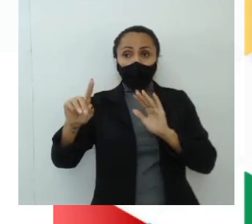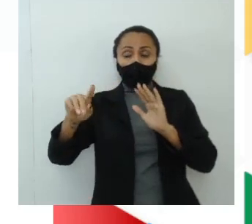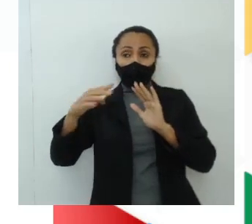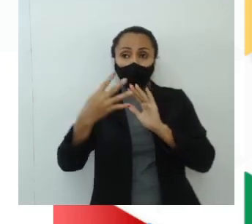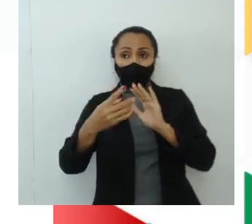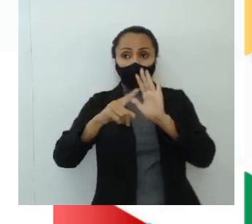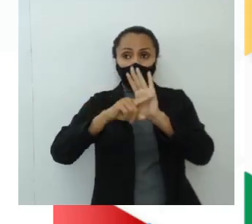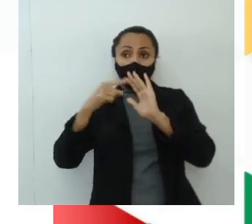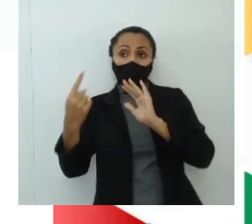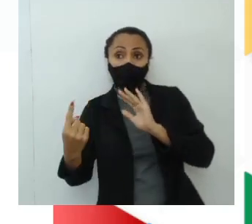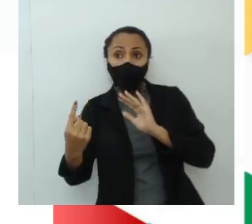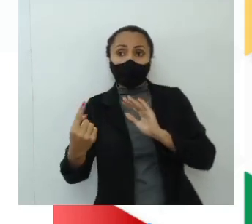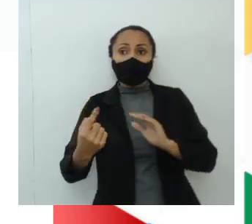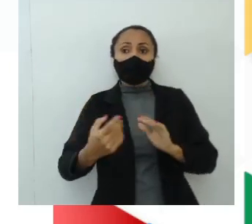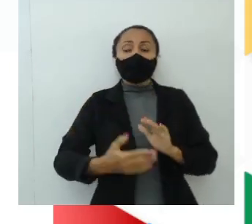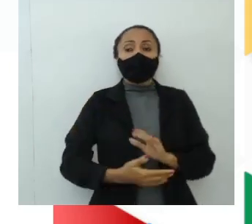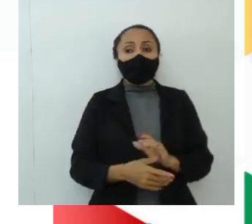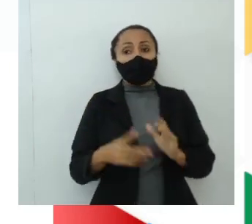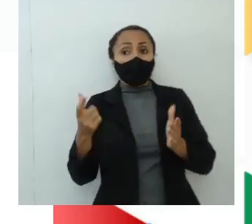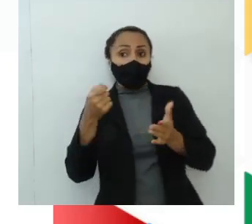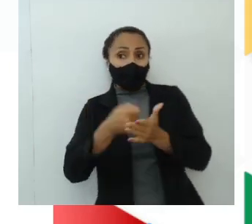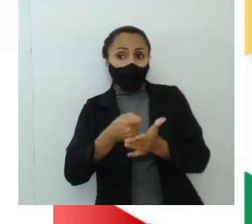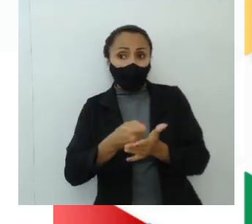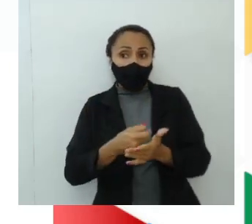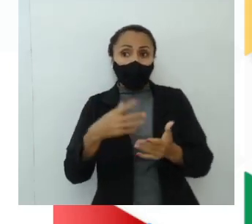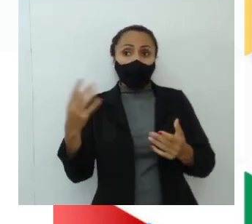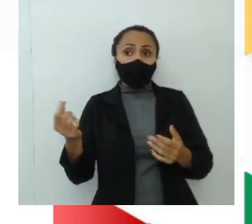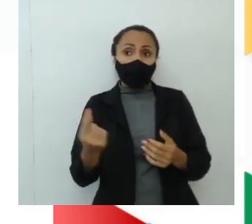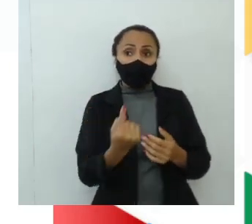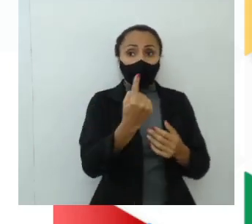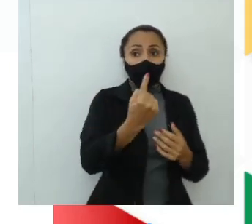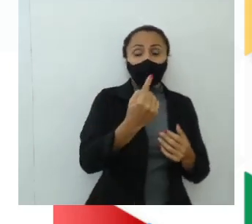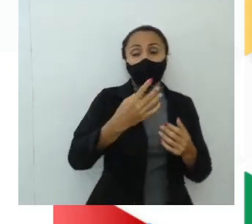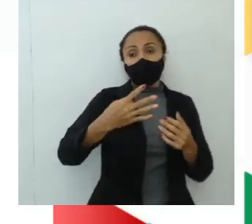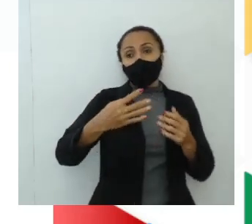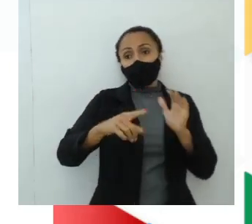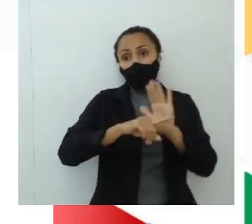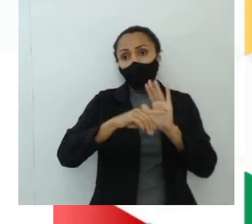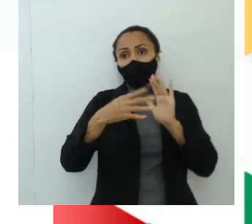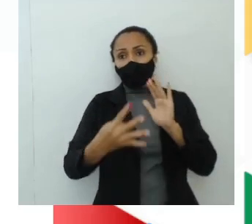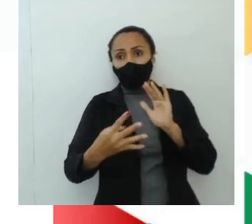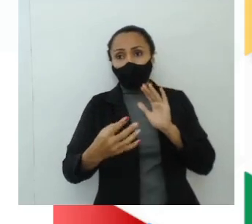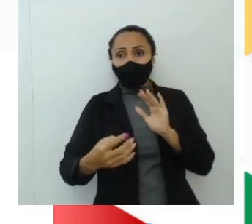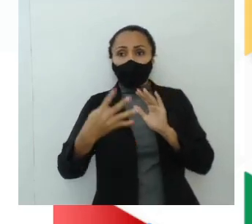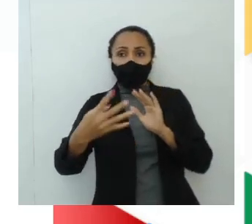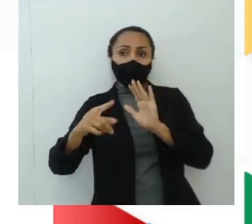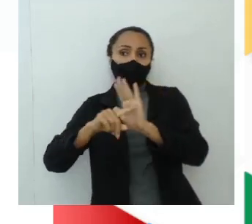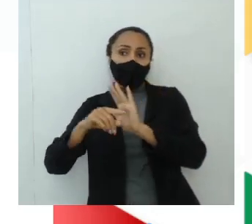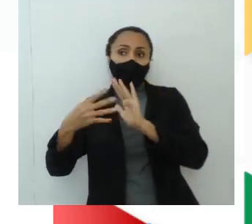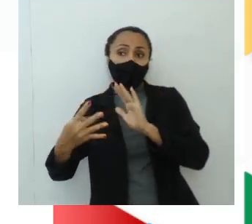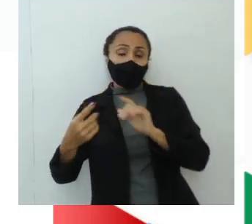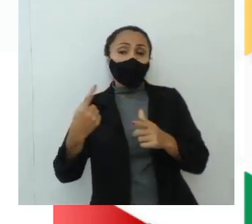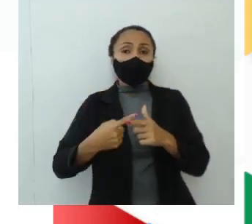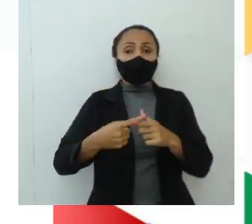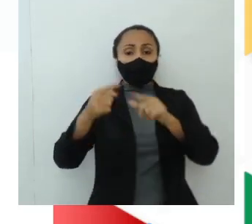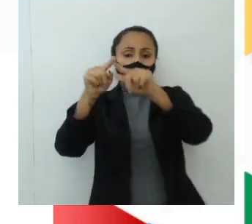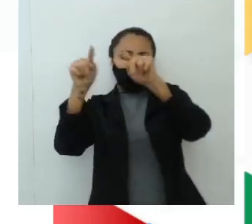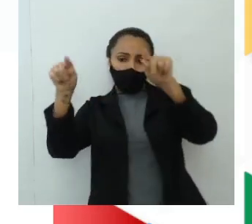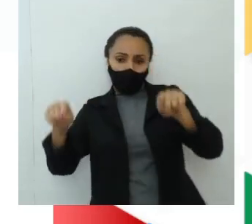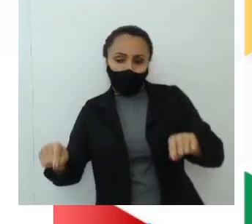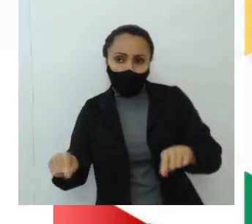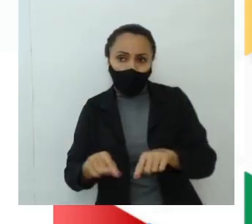1. E aí eu sei, obrigatoriamente, que vai ser 1 e menos 4 e 4 menos 4. Porque é um quadrado.